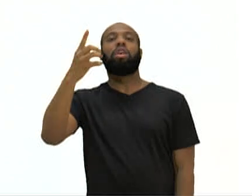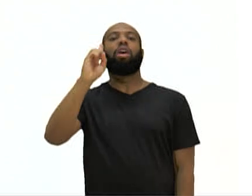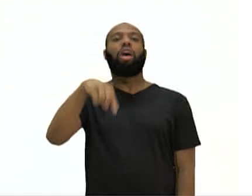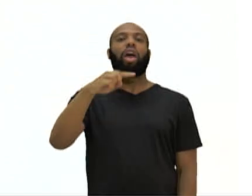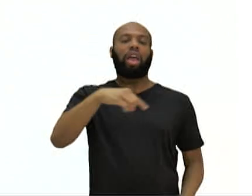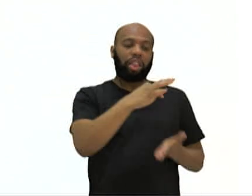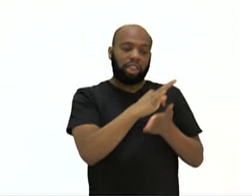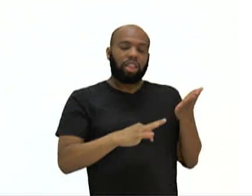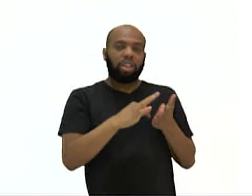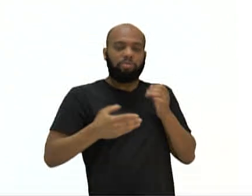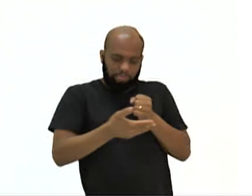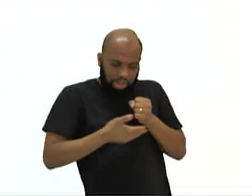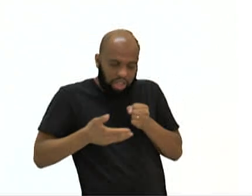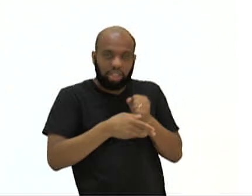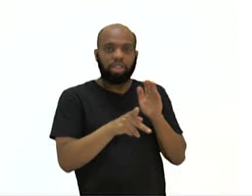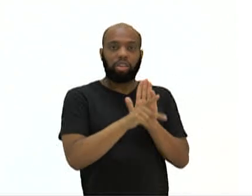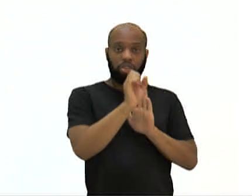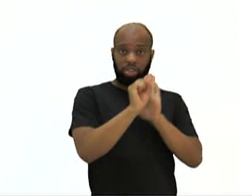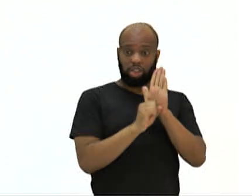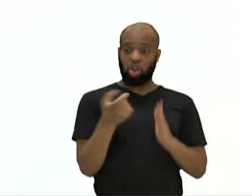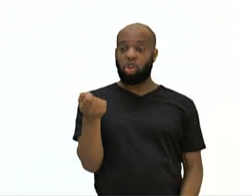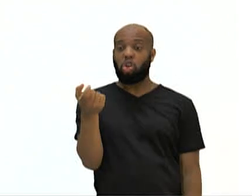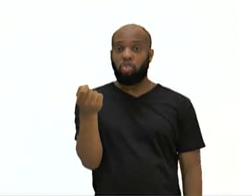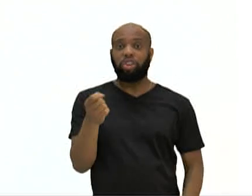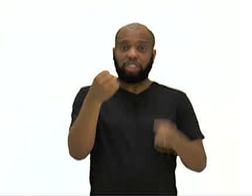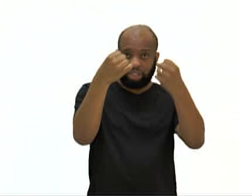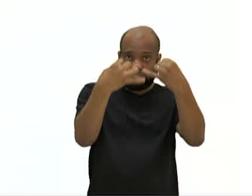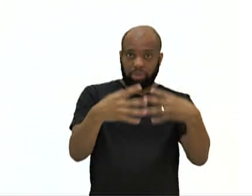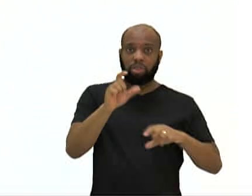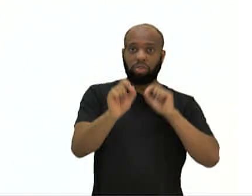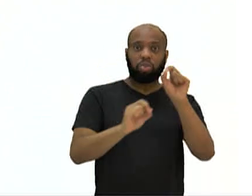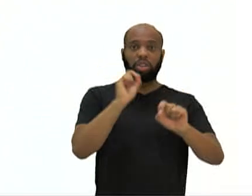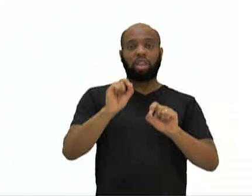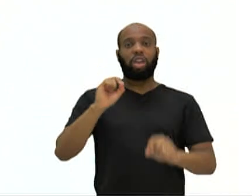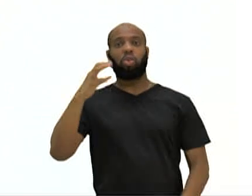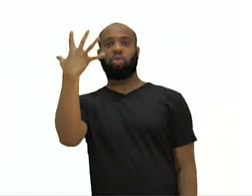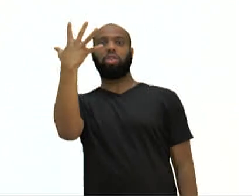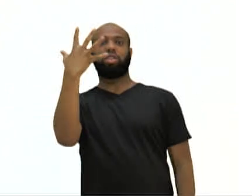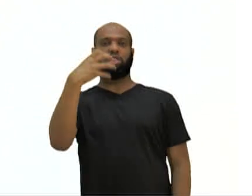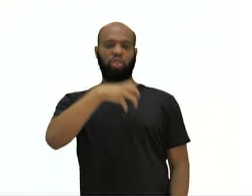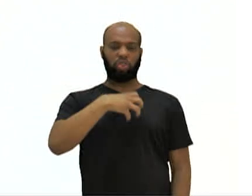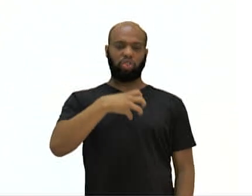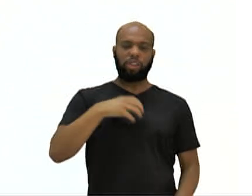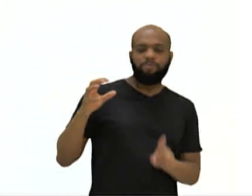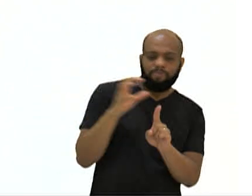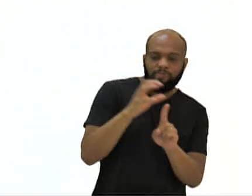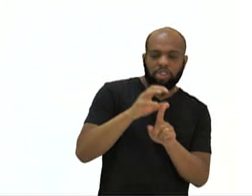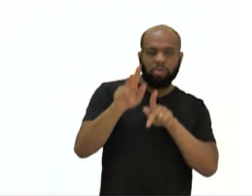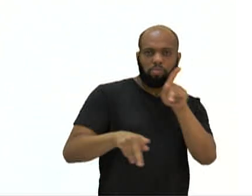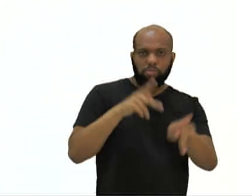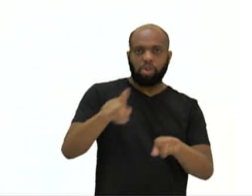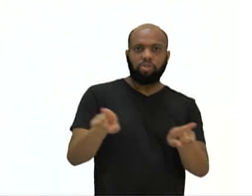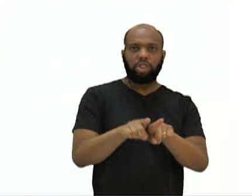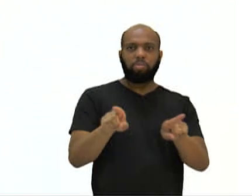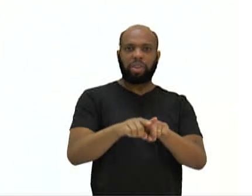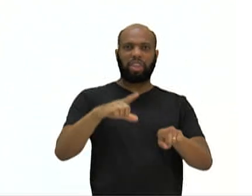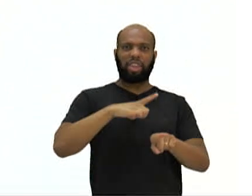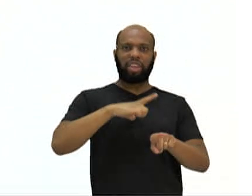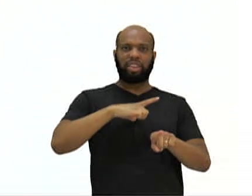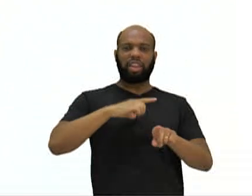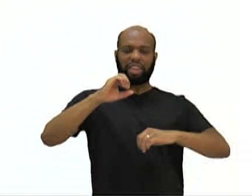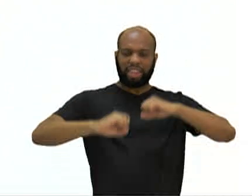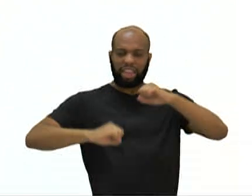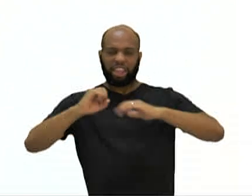dos textos essenciais do século XX que explicam o fenômeno da cultura de massa e da indústria do entretenimento. Um